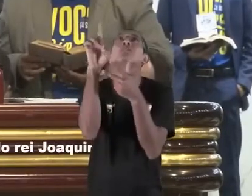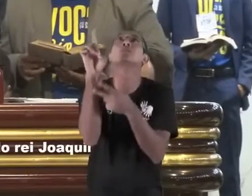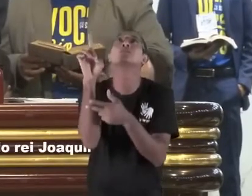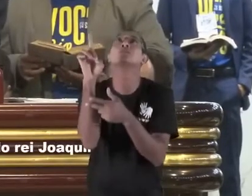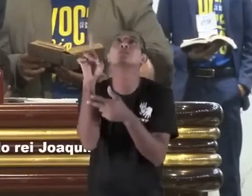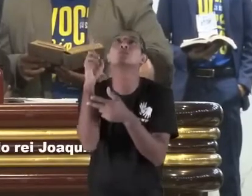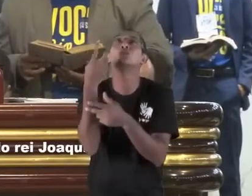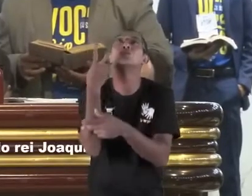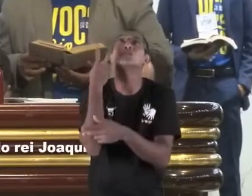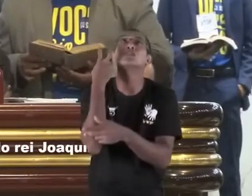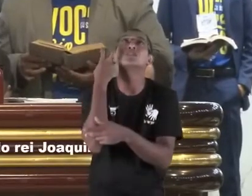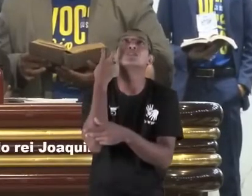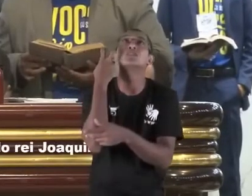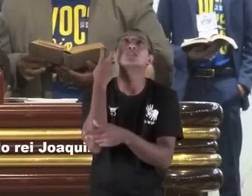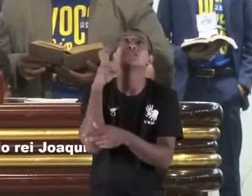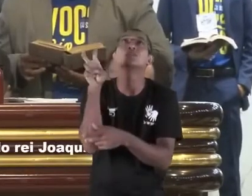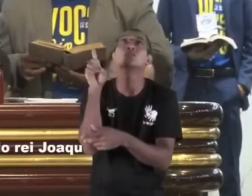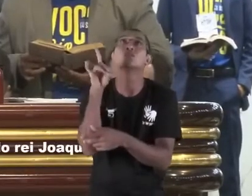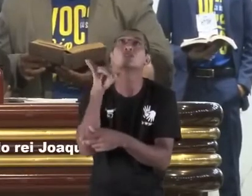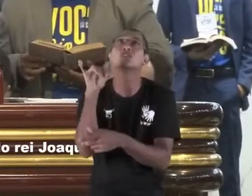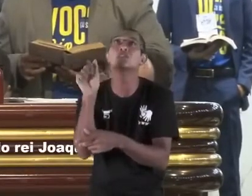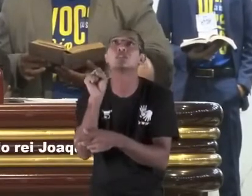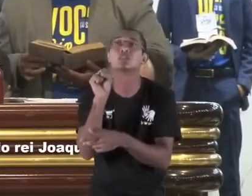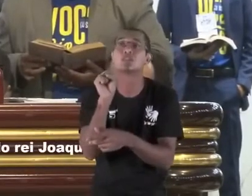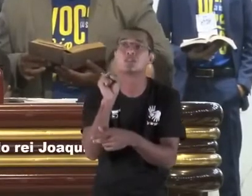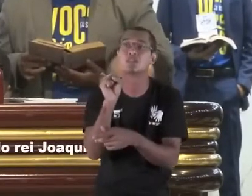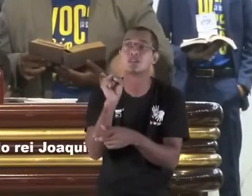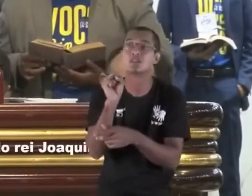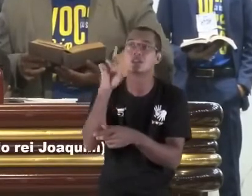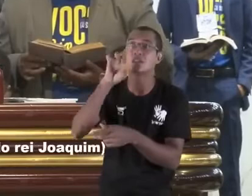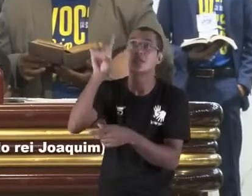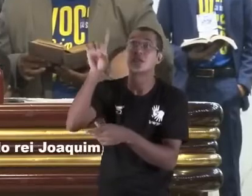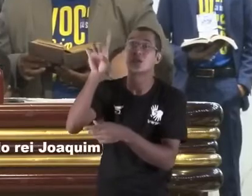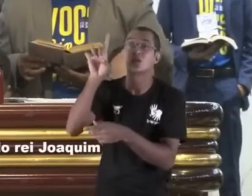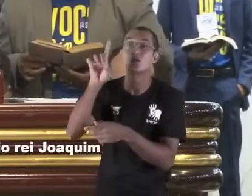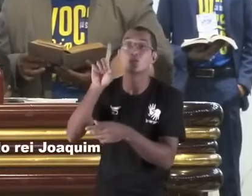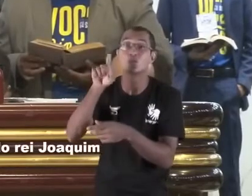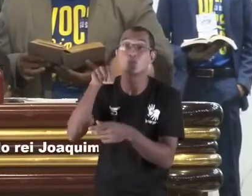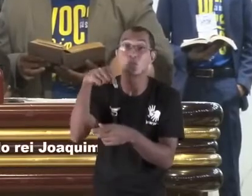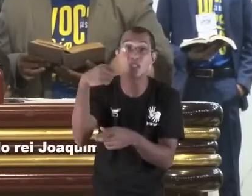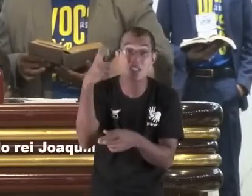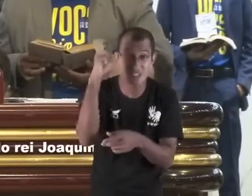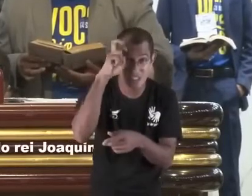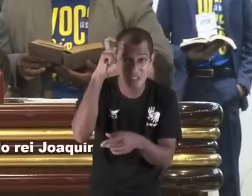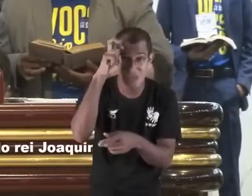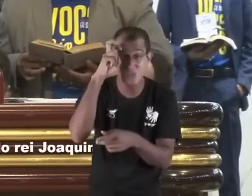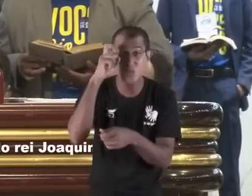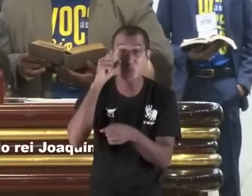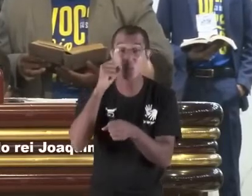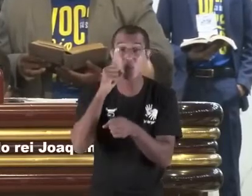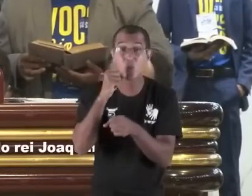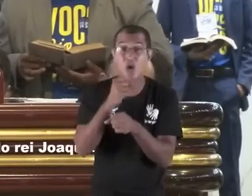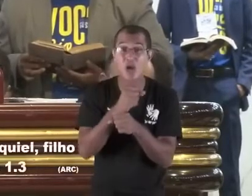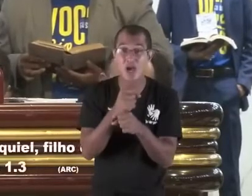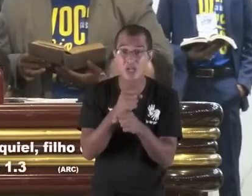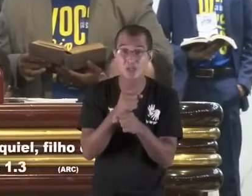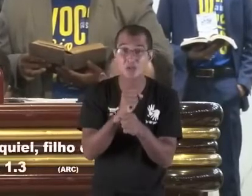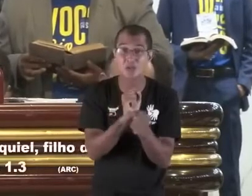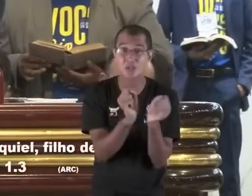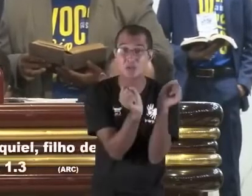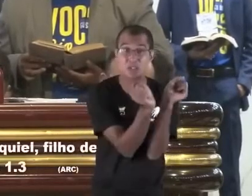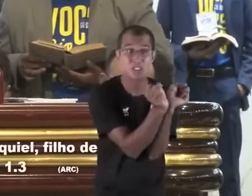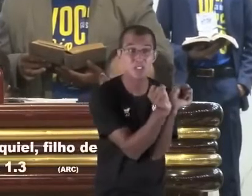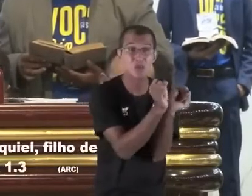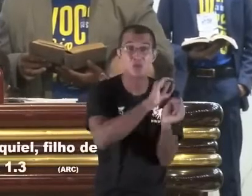No 5º dia do referido mês, no 5º ano do cativeiro de Joaquim,